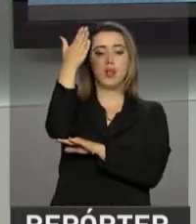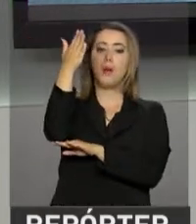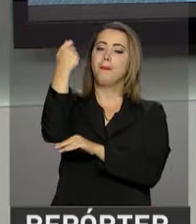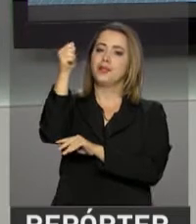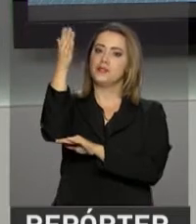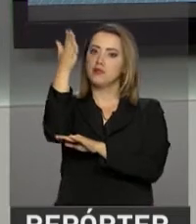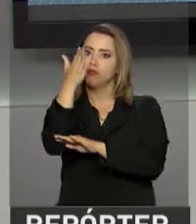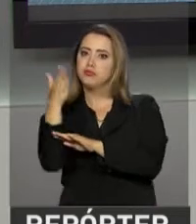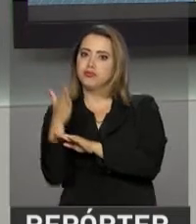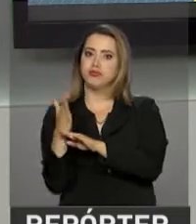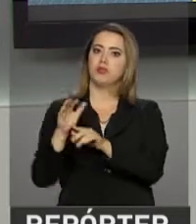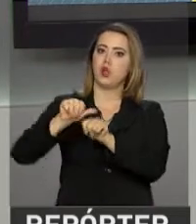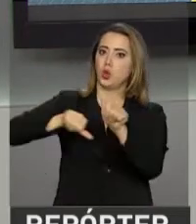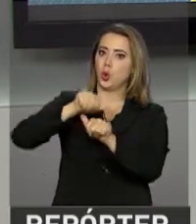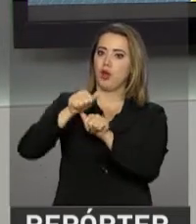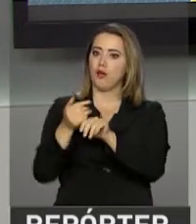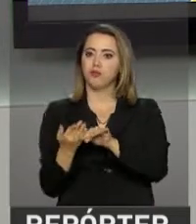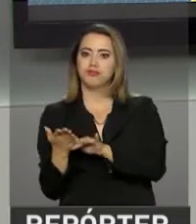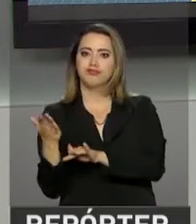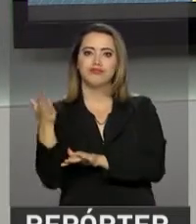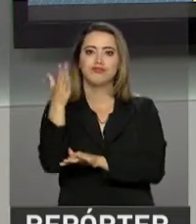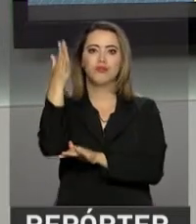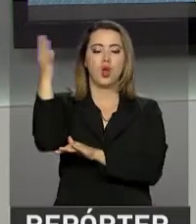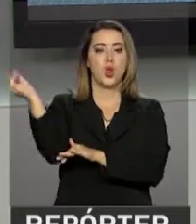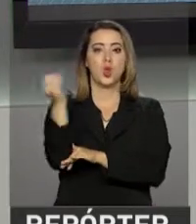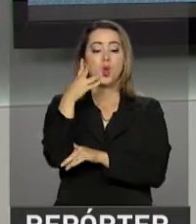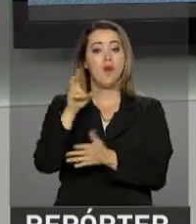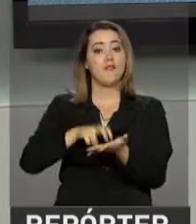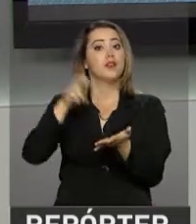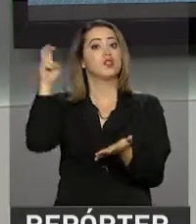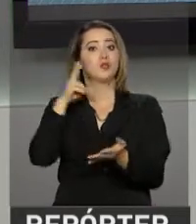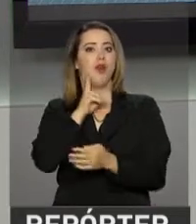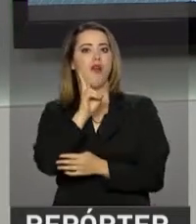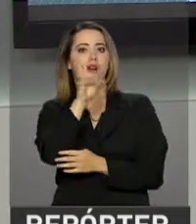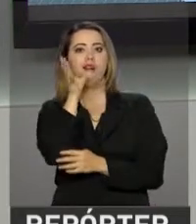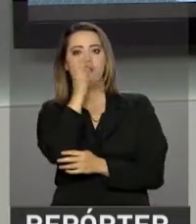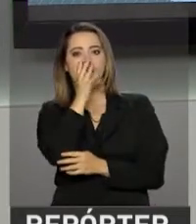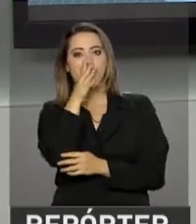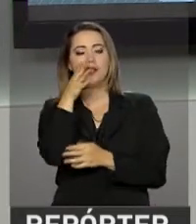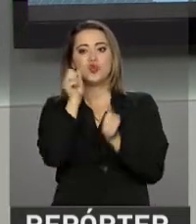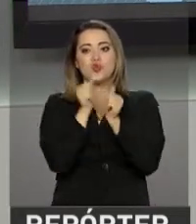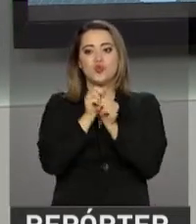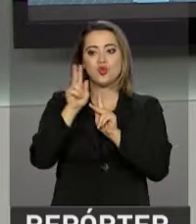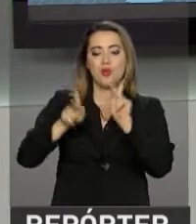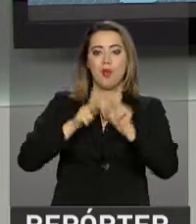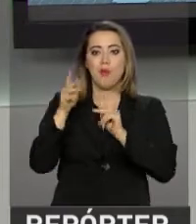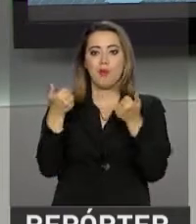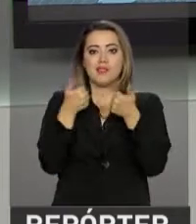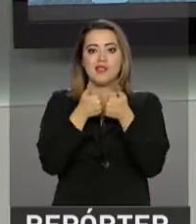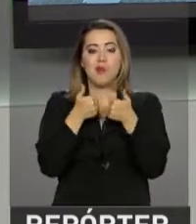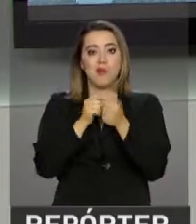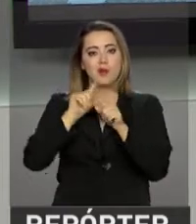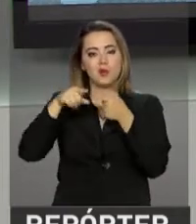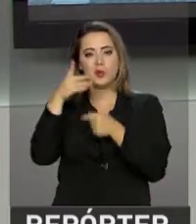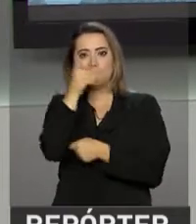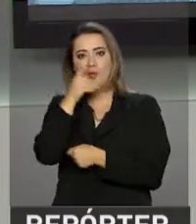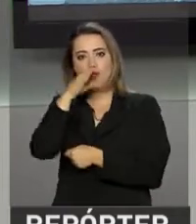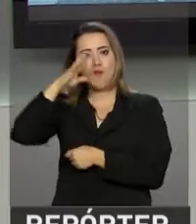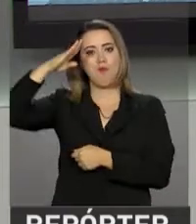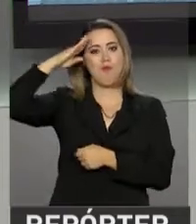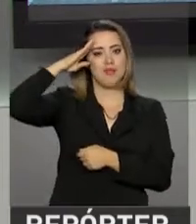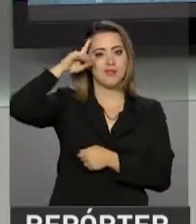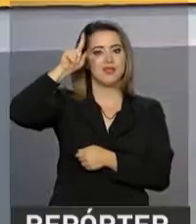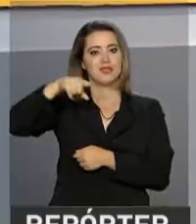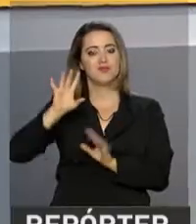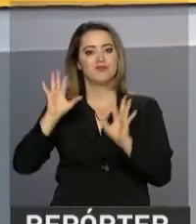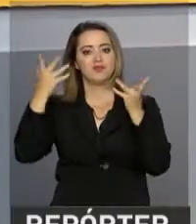trocada. A cerimônia é realizada pela manhã e pode ser acompanhada pela população. No próximo domingo, o Exército será responsável pelo